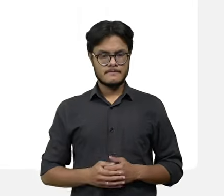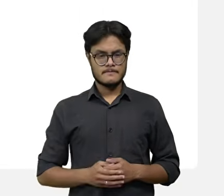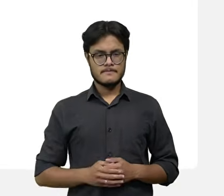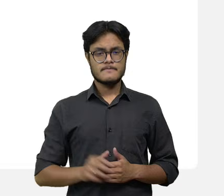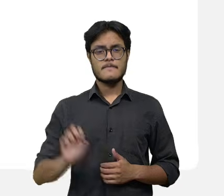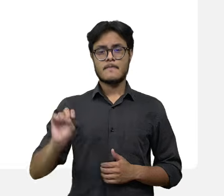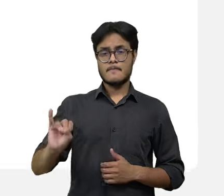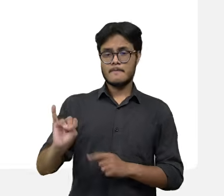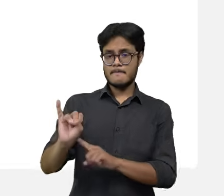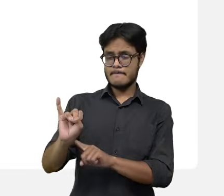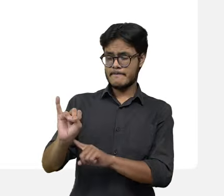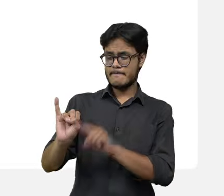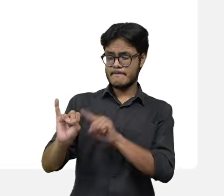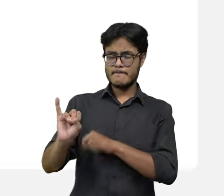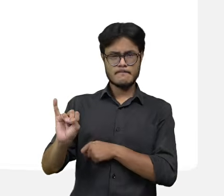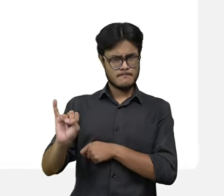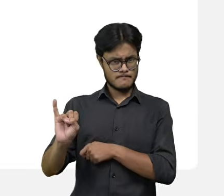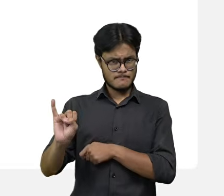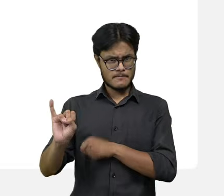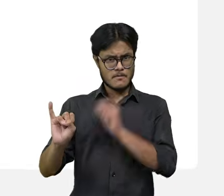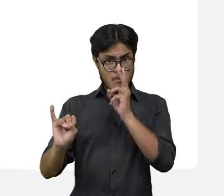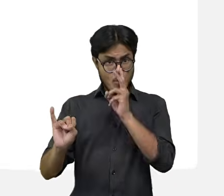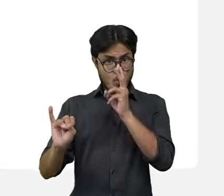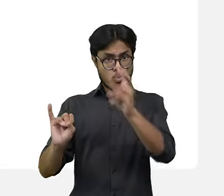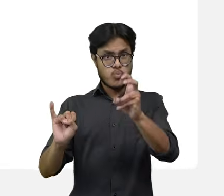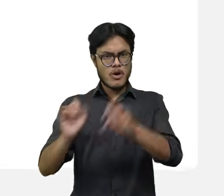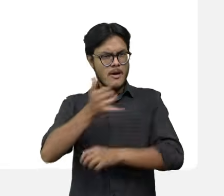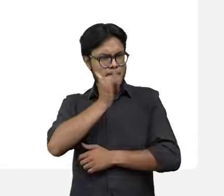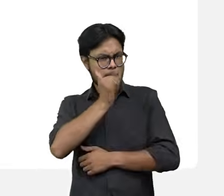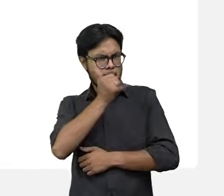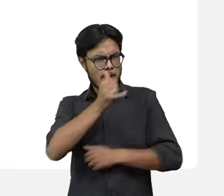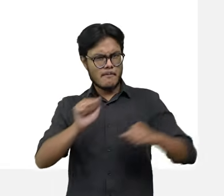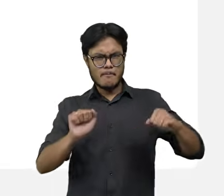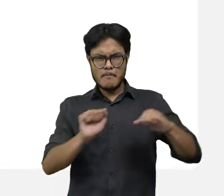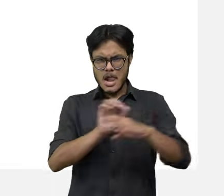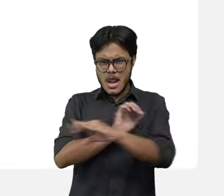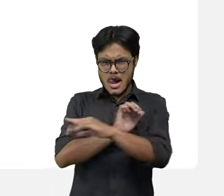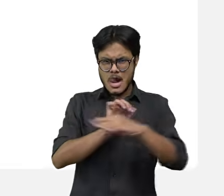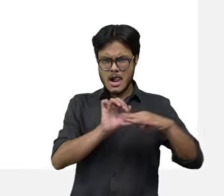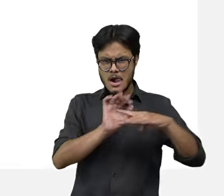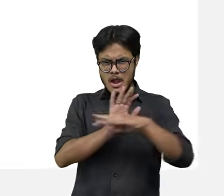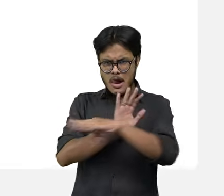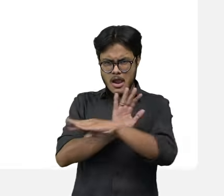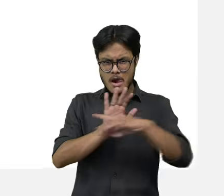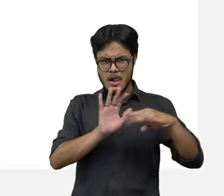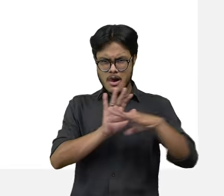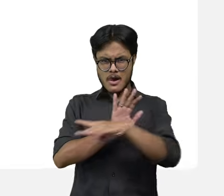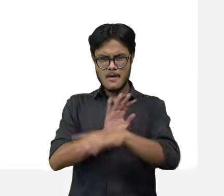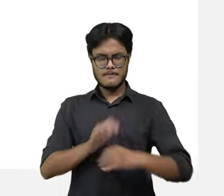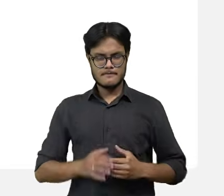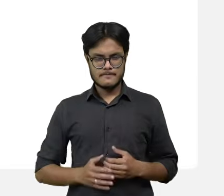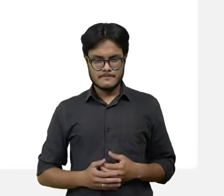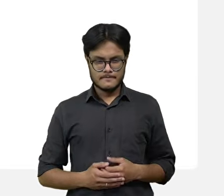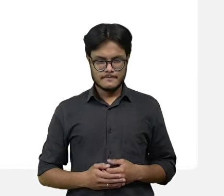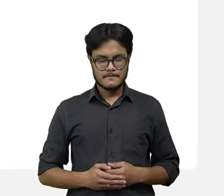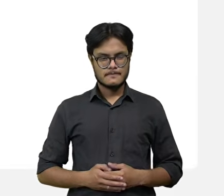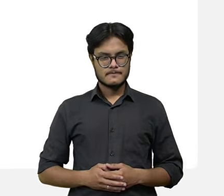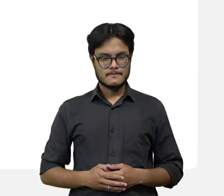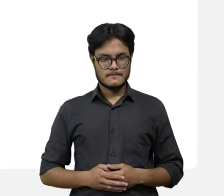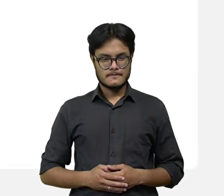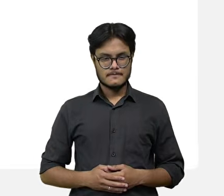I é intensidade de corrente elétrica. Olha o símbolozinho da resistência aqui, ó, a